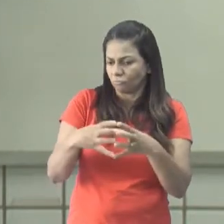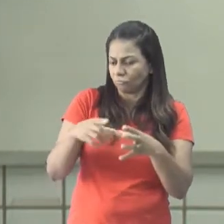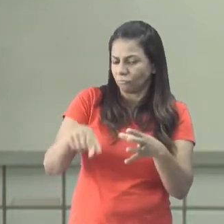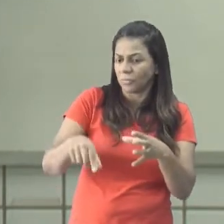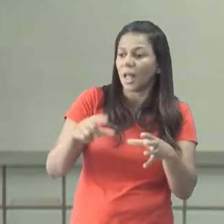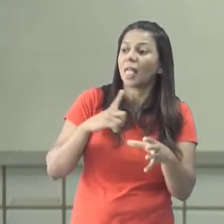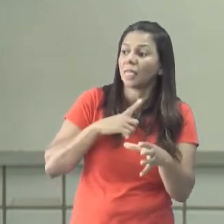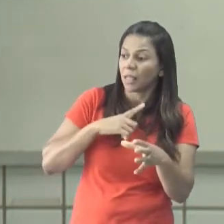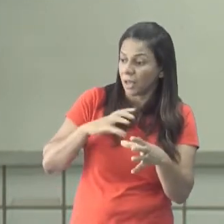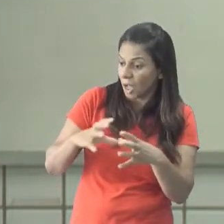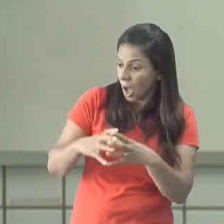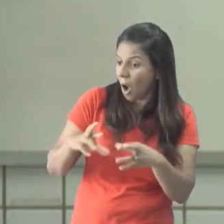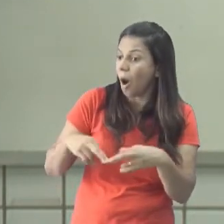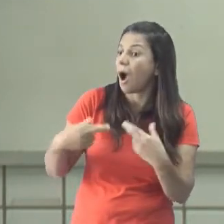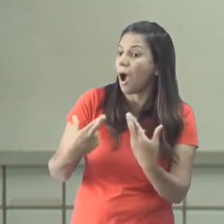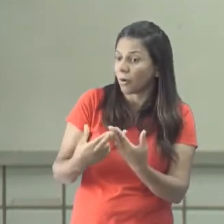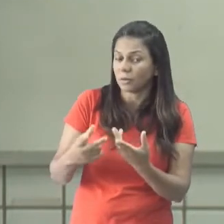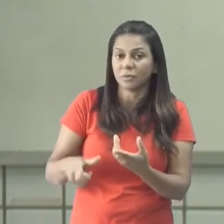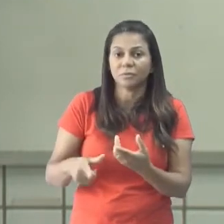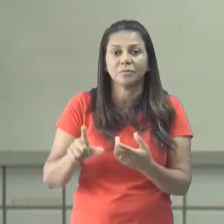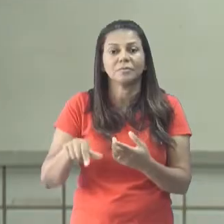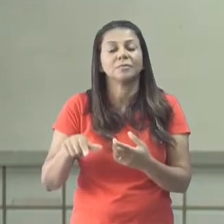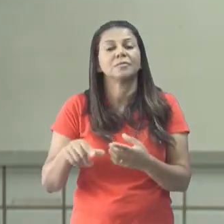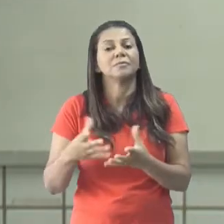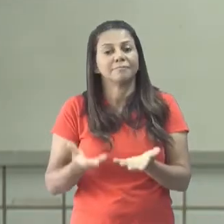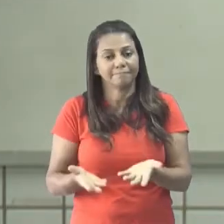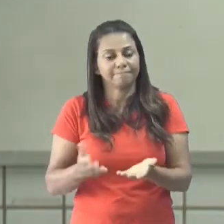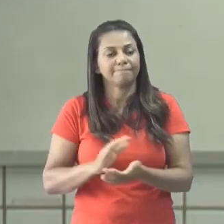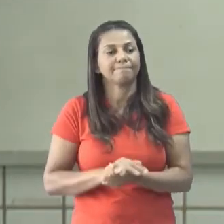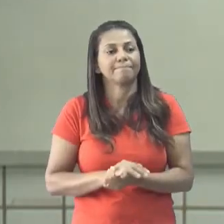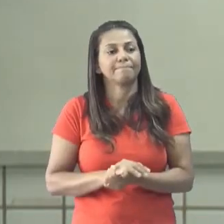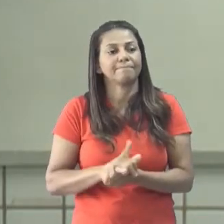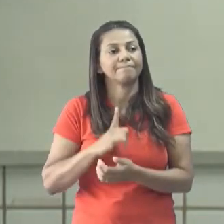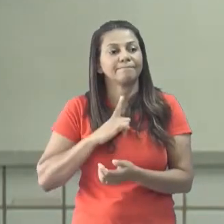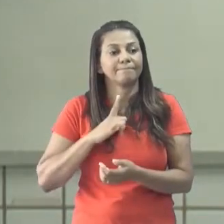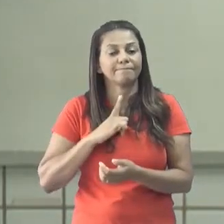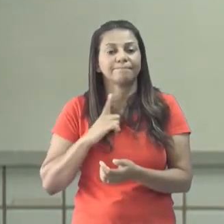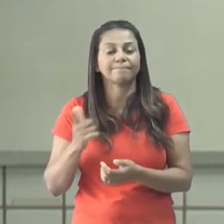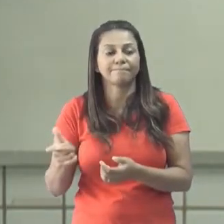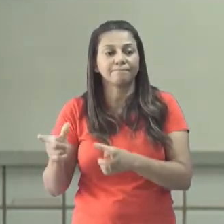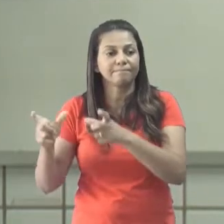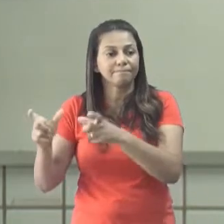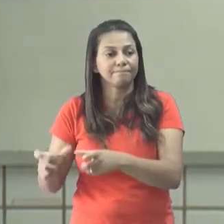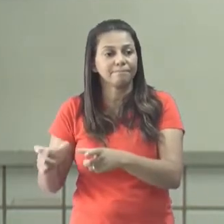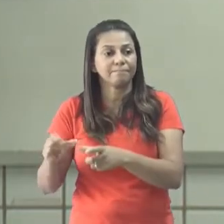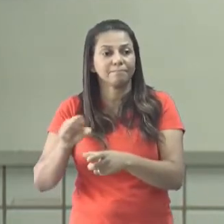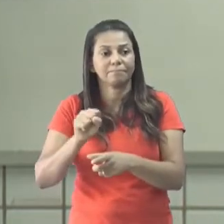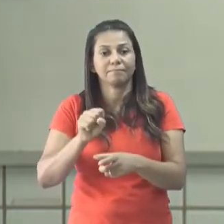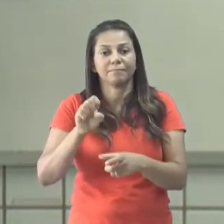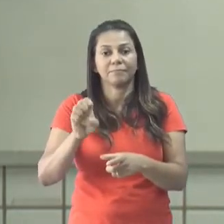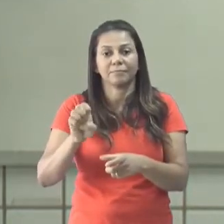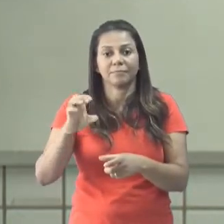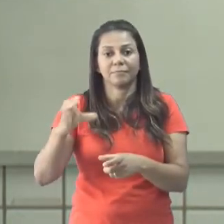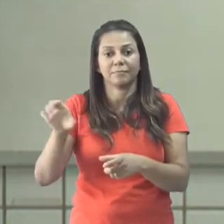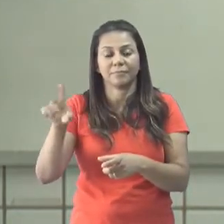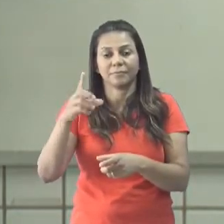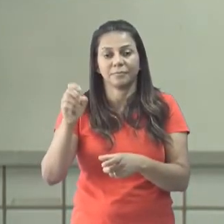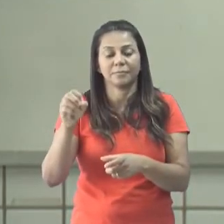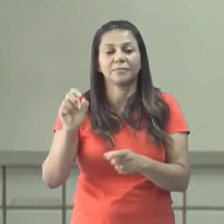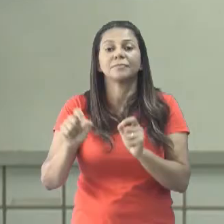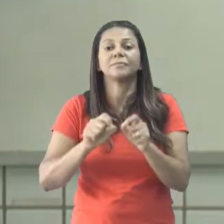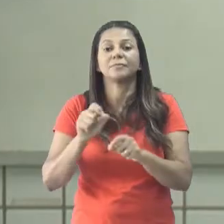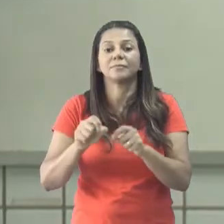de uma sessão, você vai participar de uma reunião. E por fim, sessão com S e